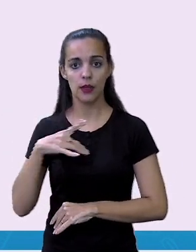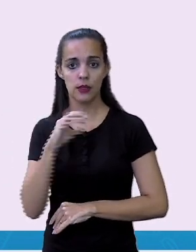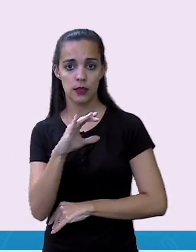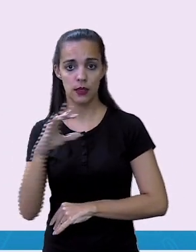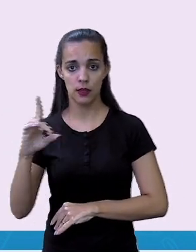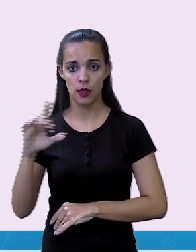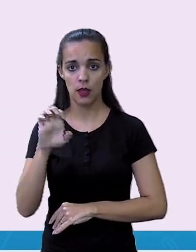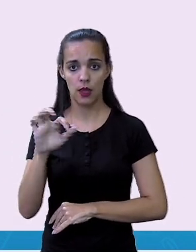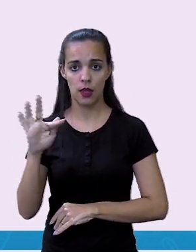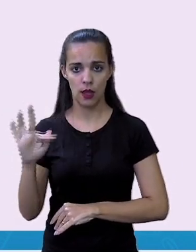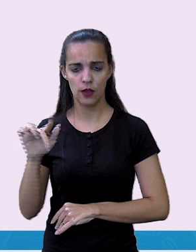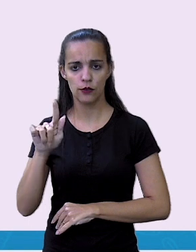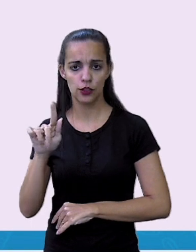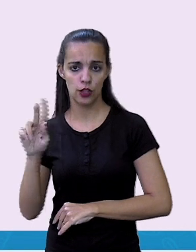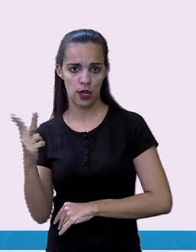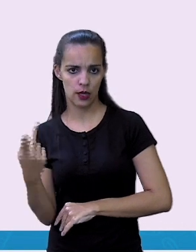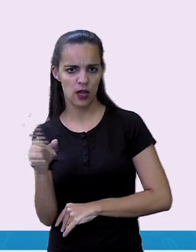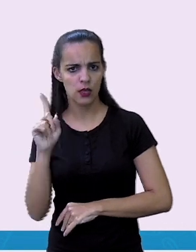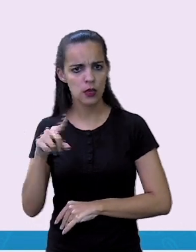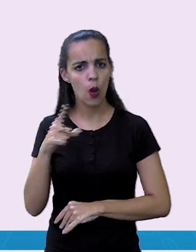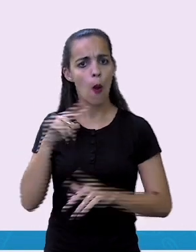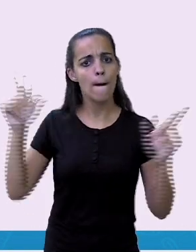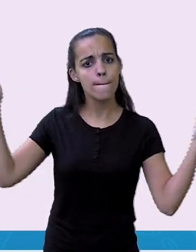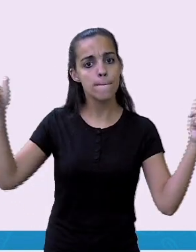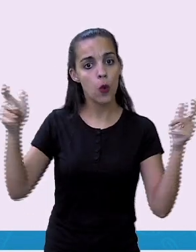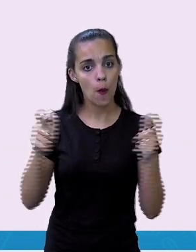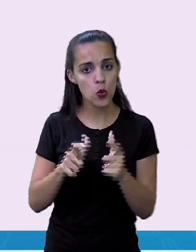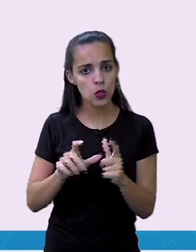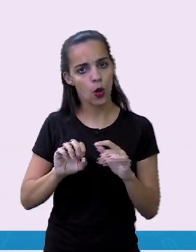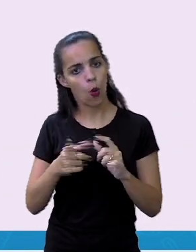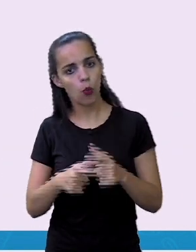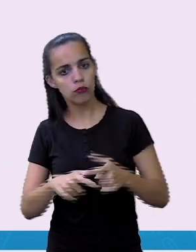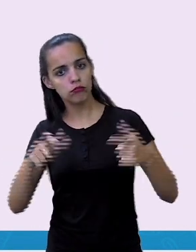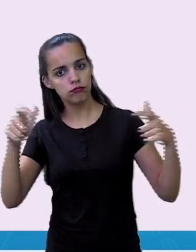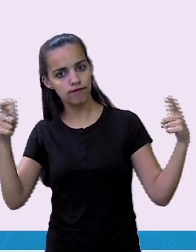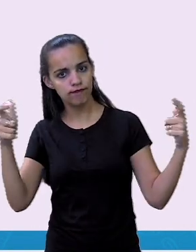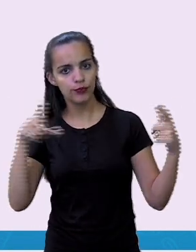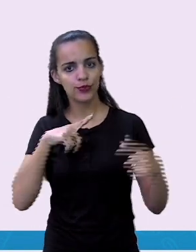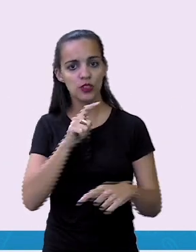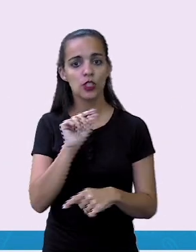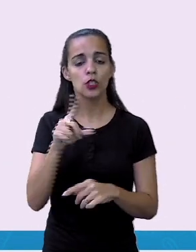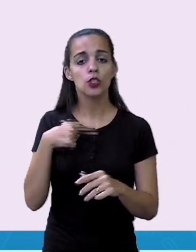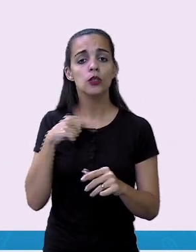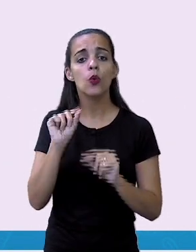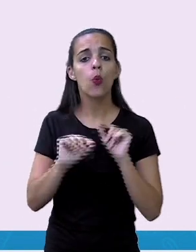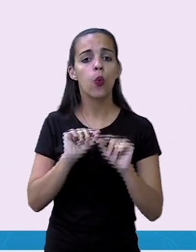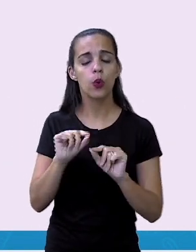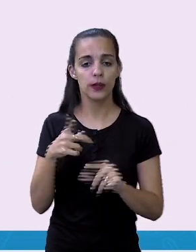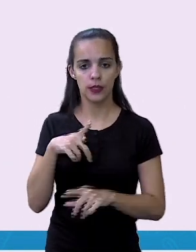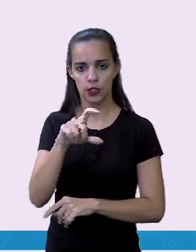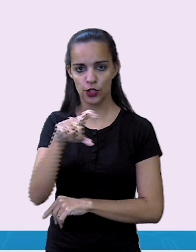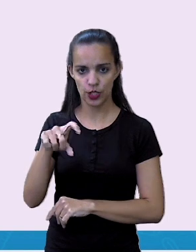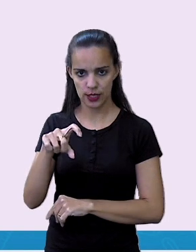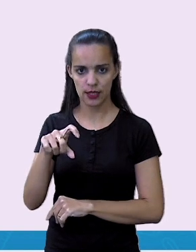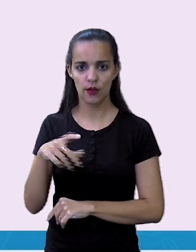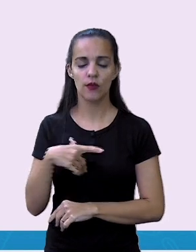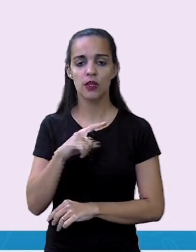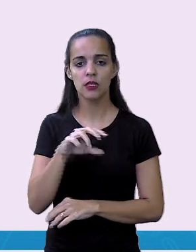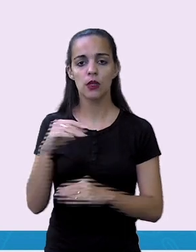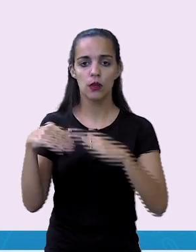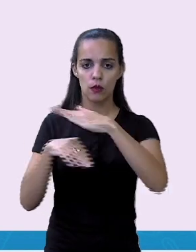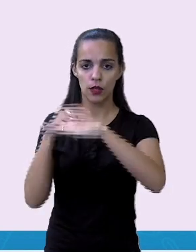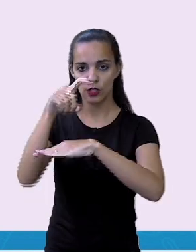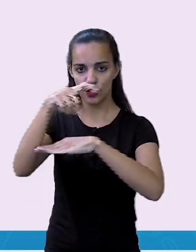GH são proporcionais nessa ordem. Então, eu tenho x está para x